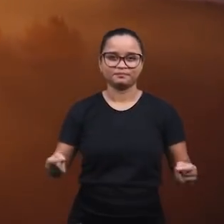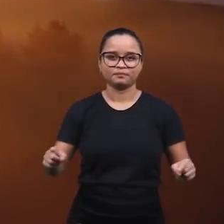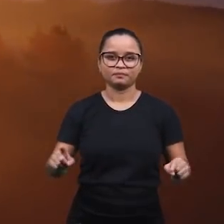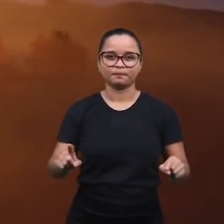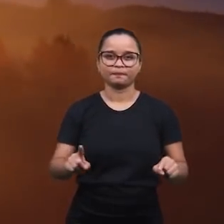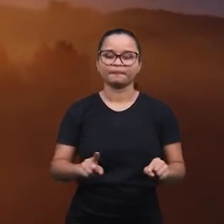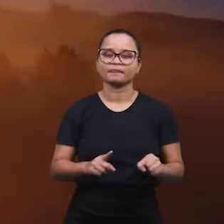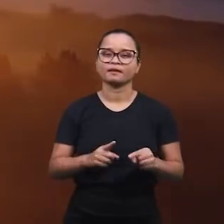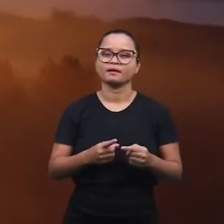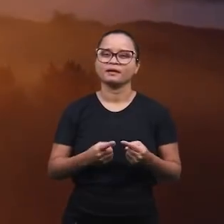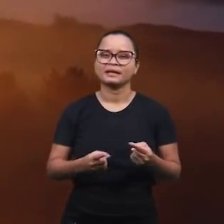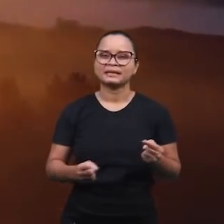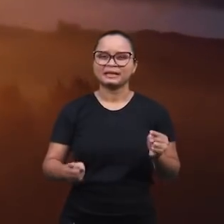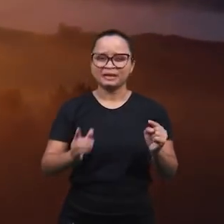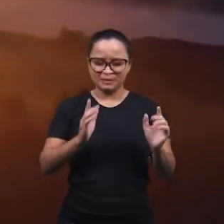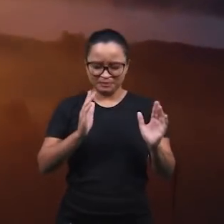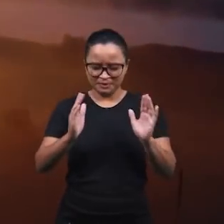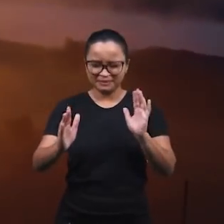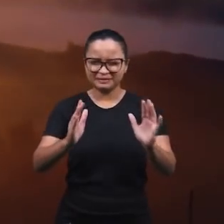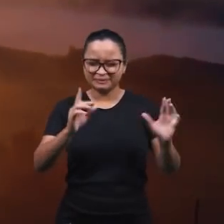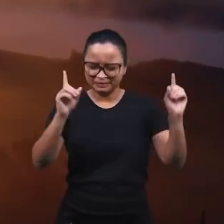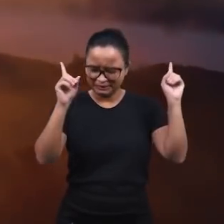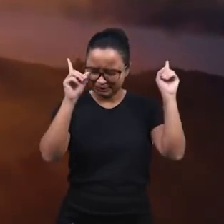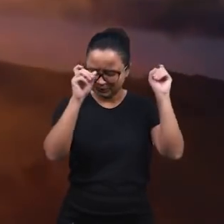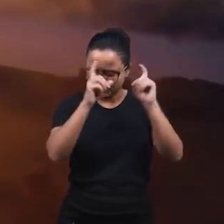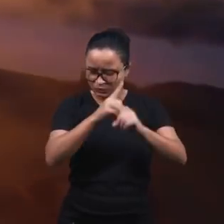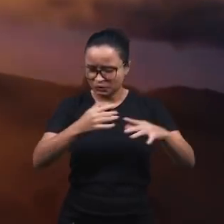Ele tira a escuridão,